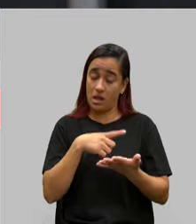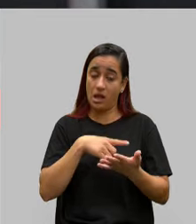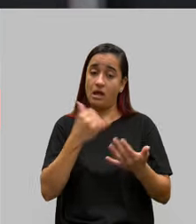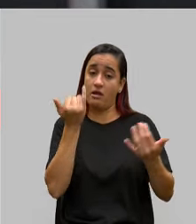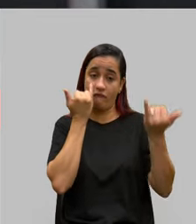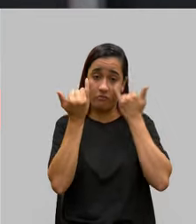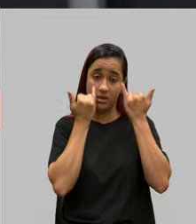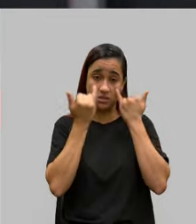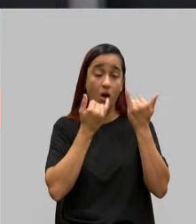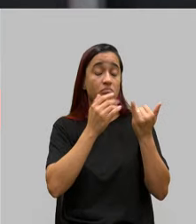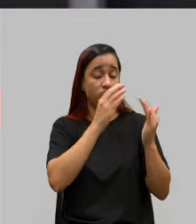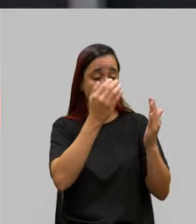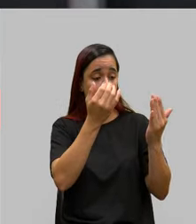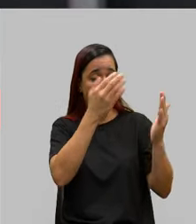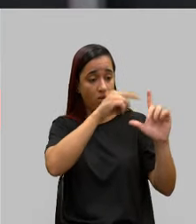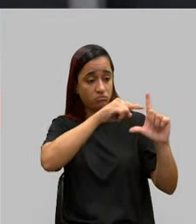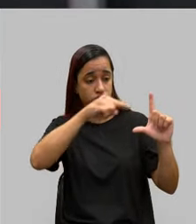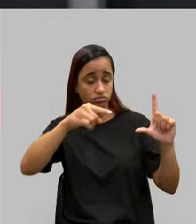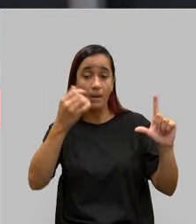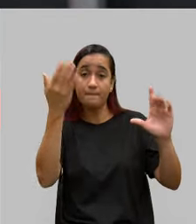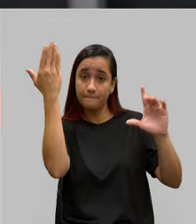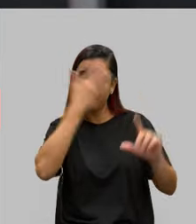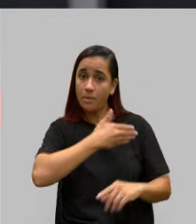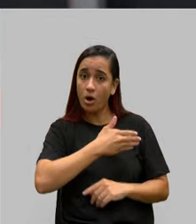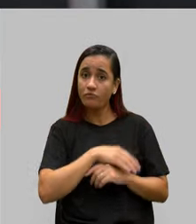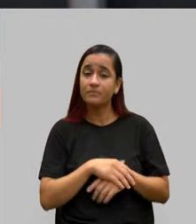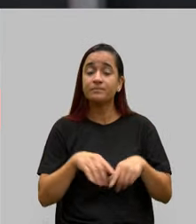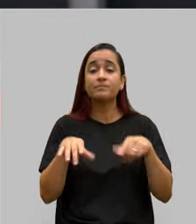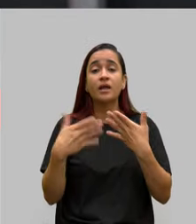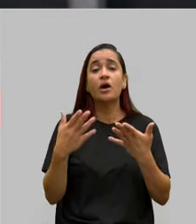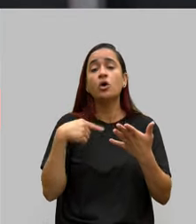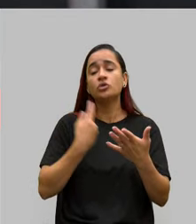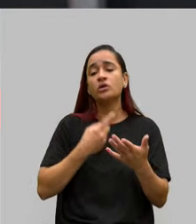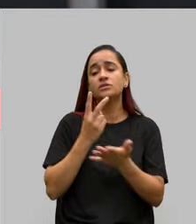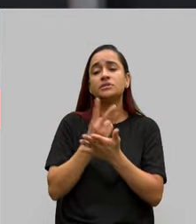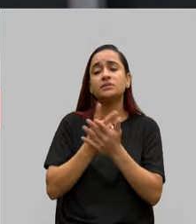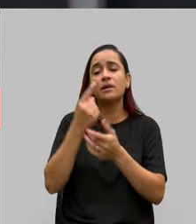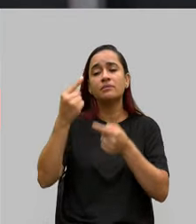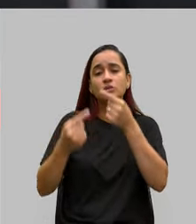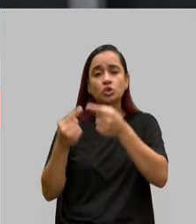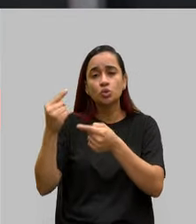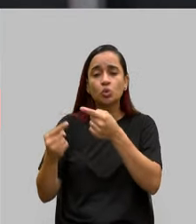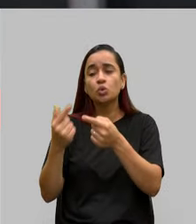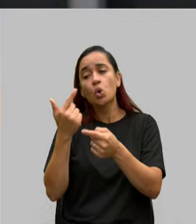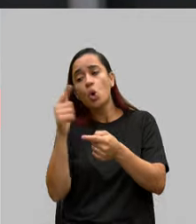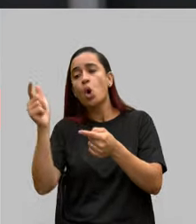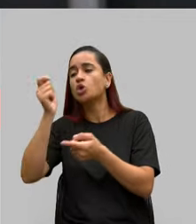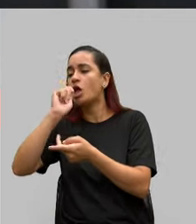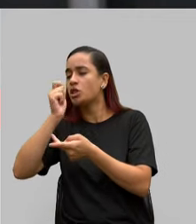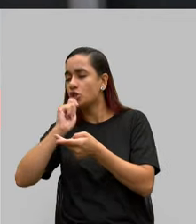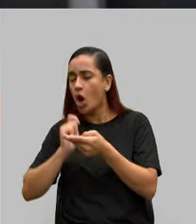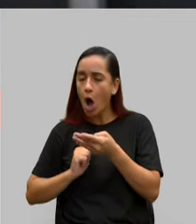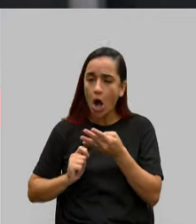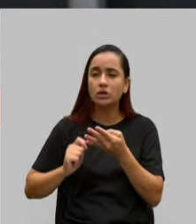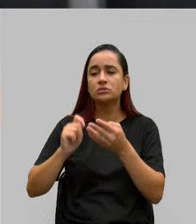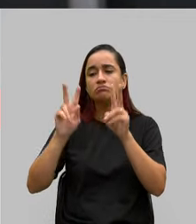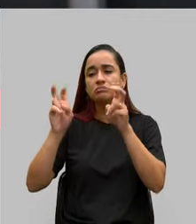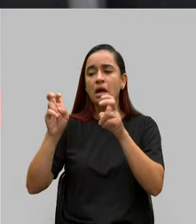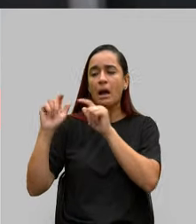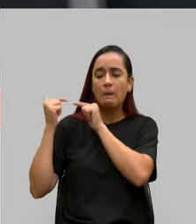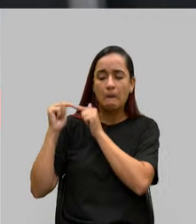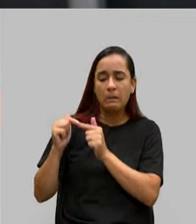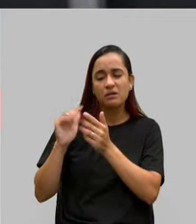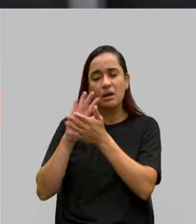discutindo Outras Drogas muito pelo viés moral né Muito pelo viés do juízo de valor e a gente precisa na saúde